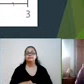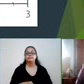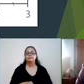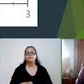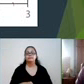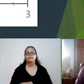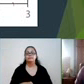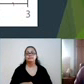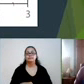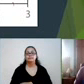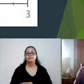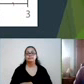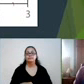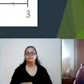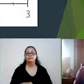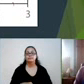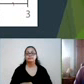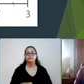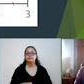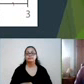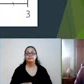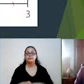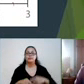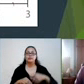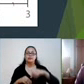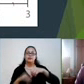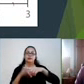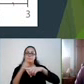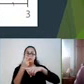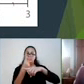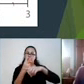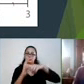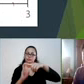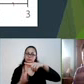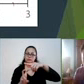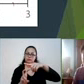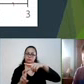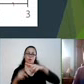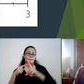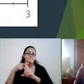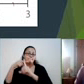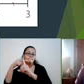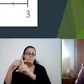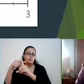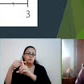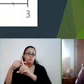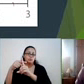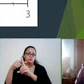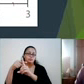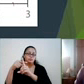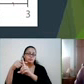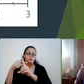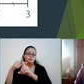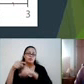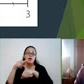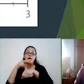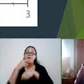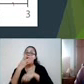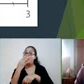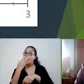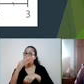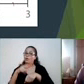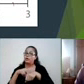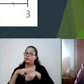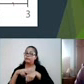fazer os outros dois. Eu estou dividindo em 5 partes do lado positivo. Eu vou fazer de